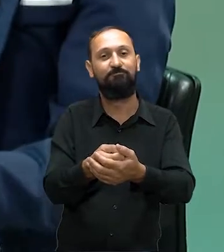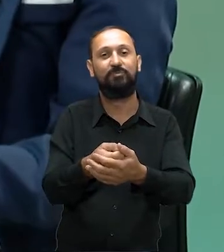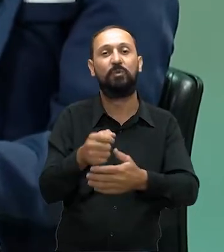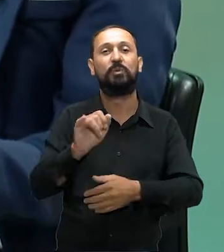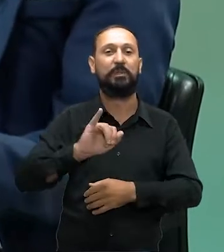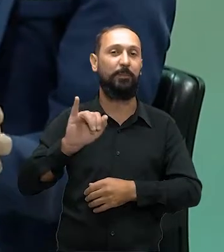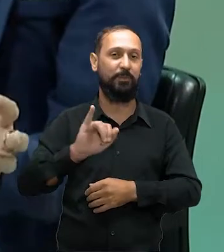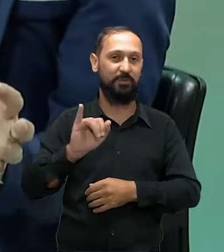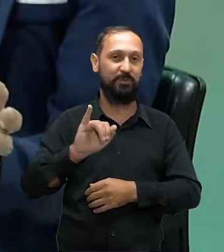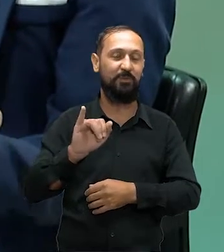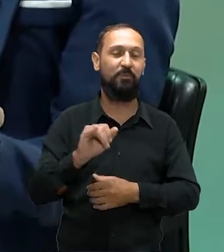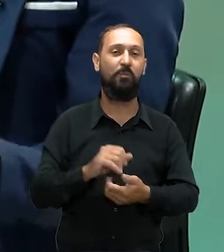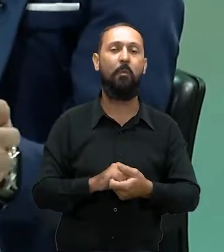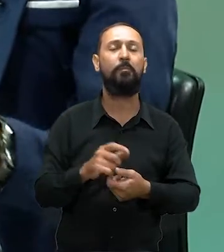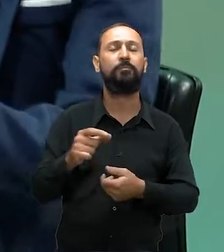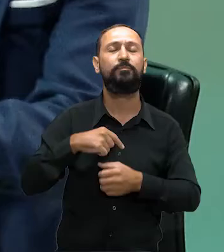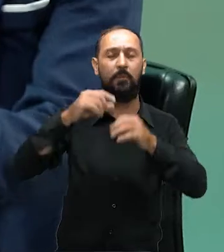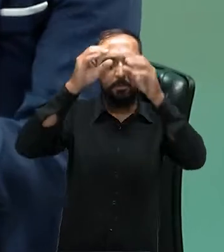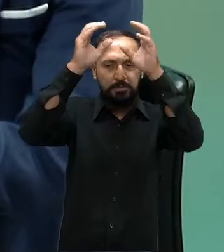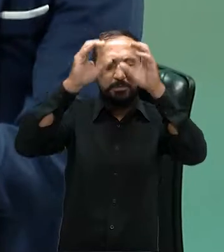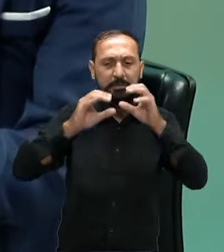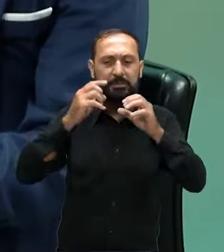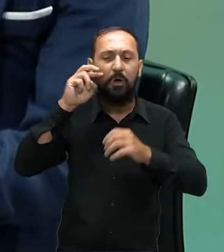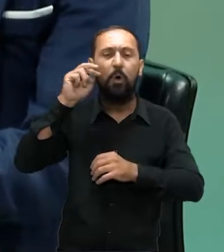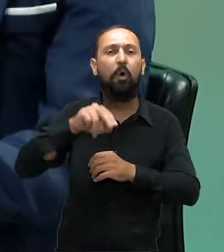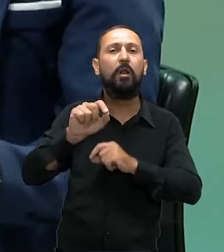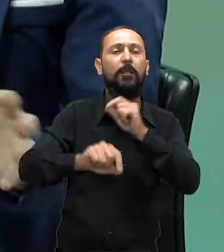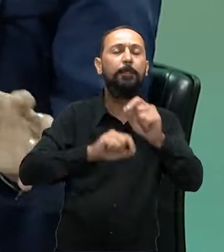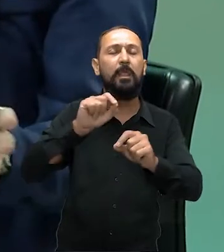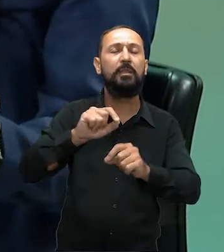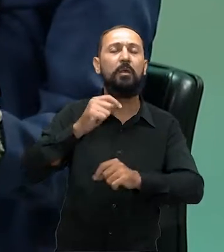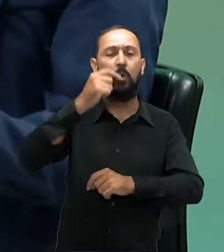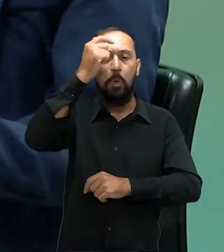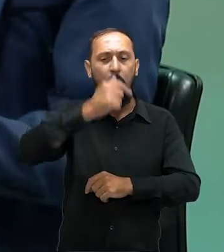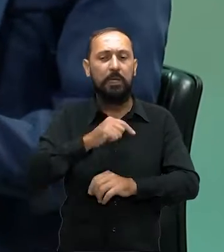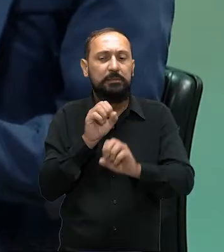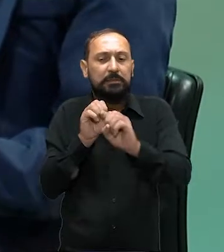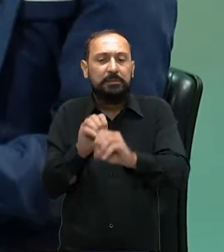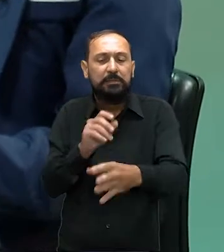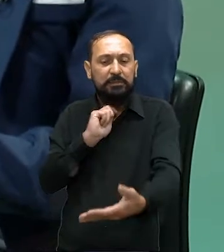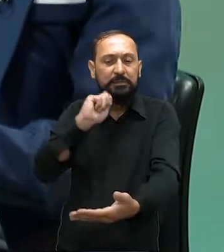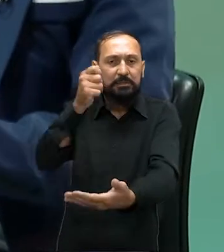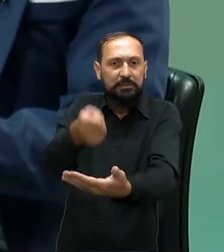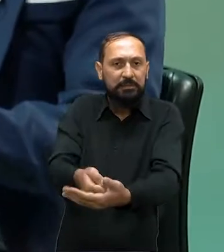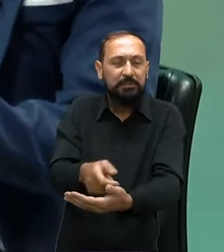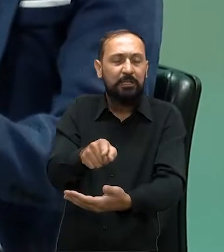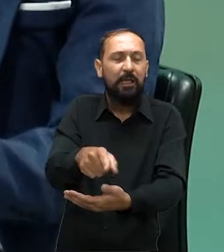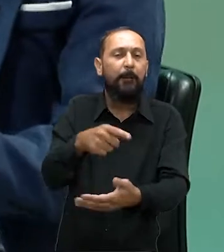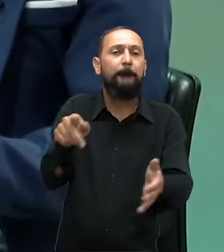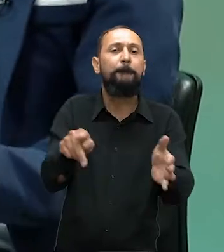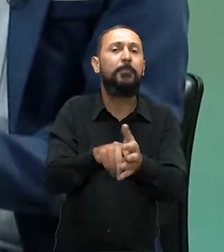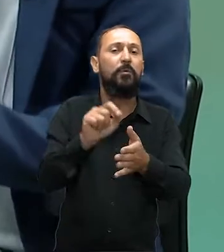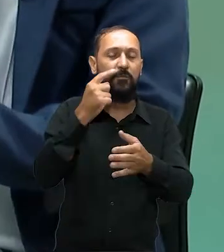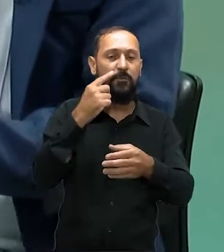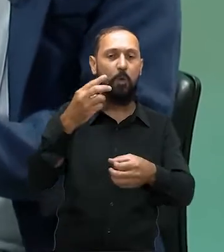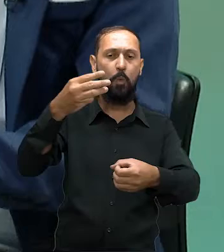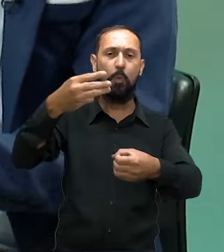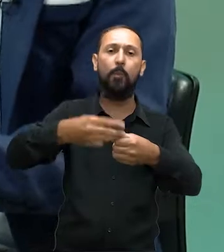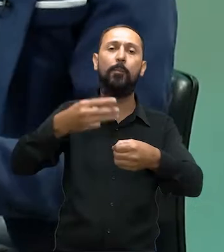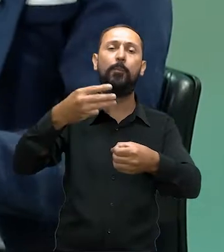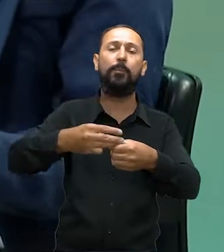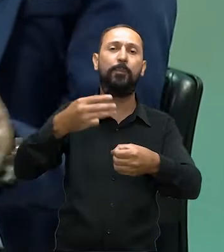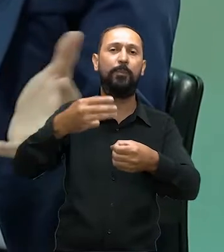nessa localidade. Então, o cidadão enxerga o município. Então, a educação fiscal, a sua premissa é